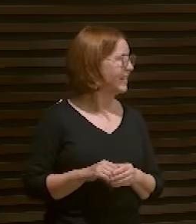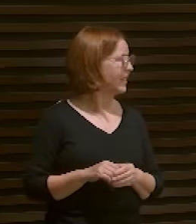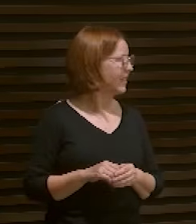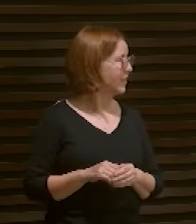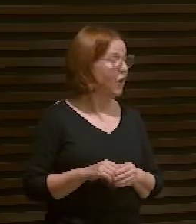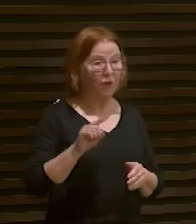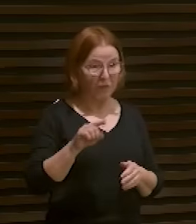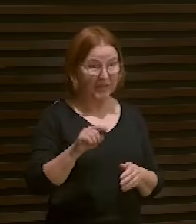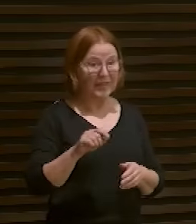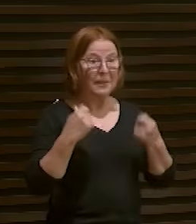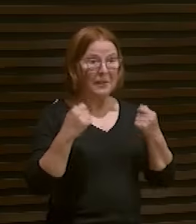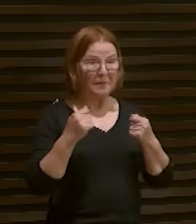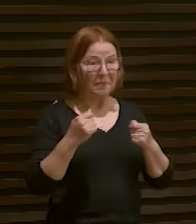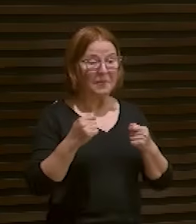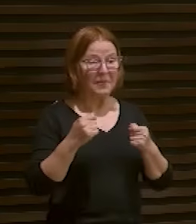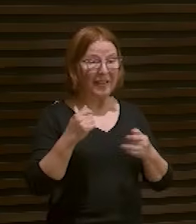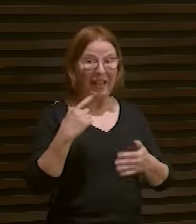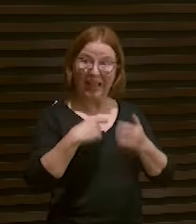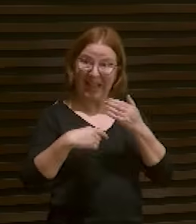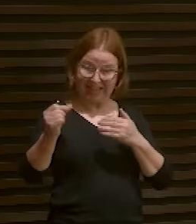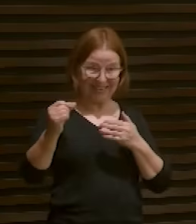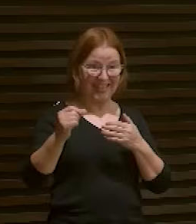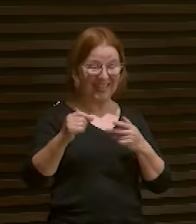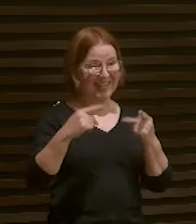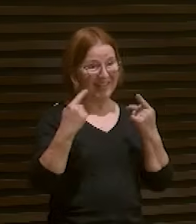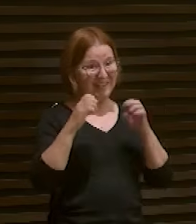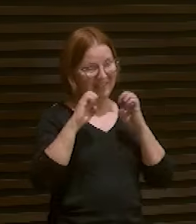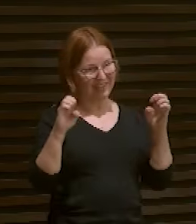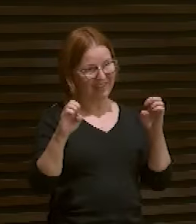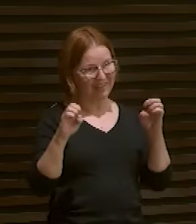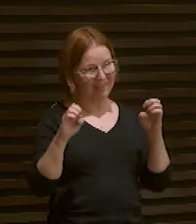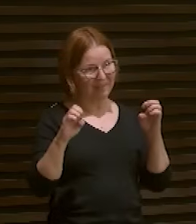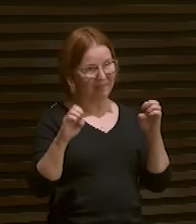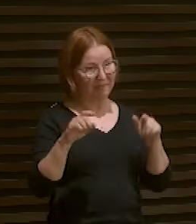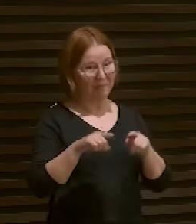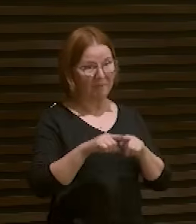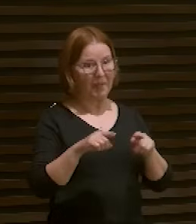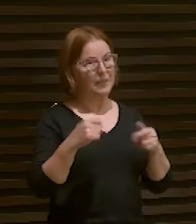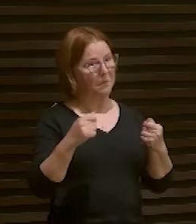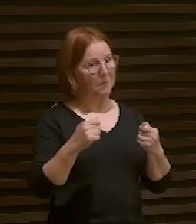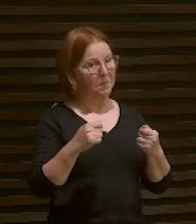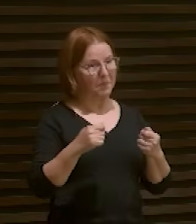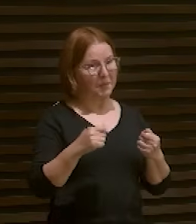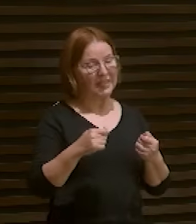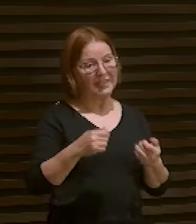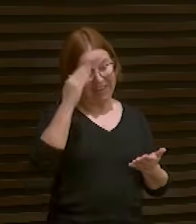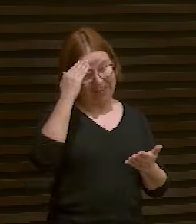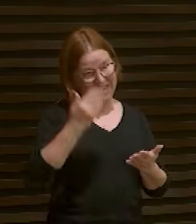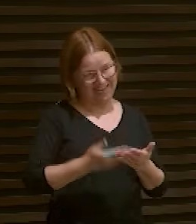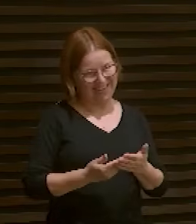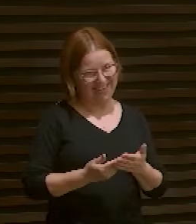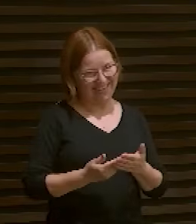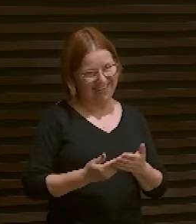Você precisa sair para evangelizar. Agora, para você evangelizar, você precisa crer. Ah,